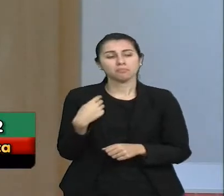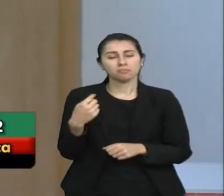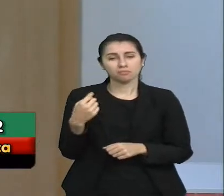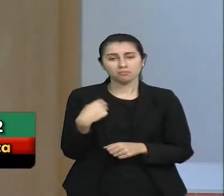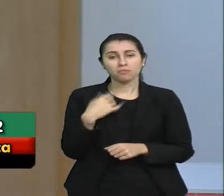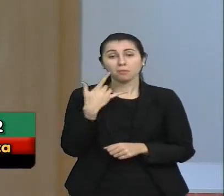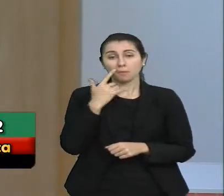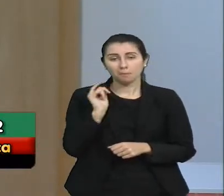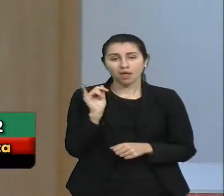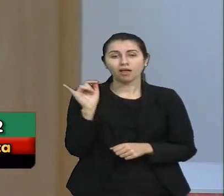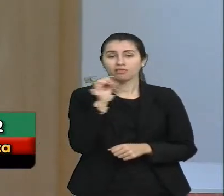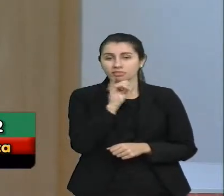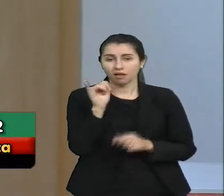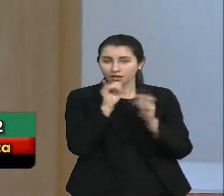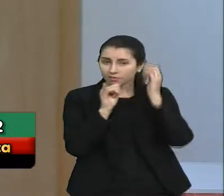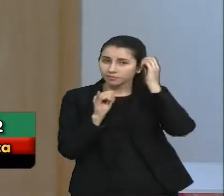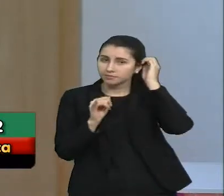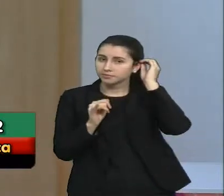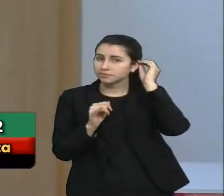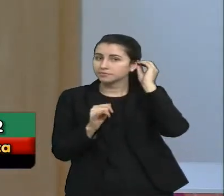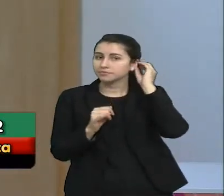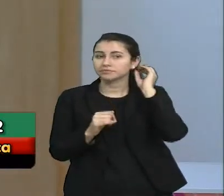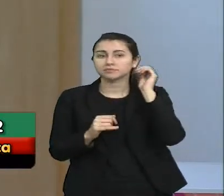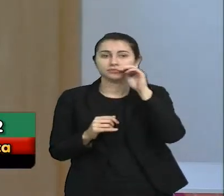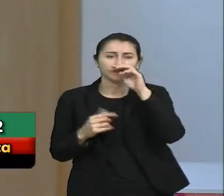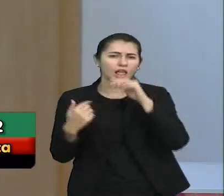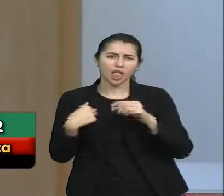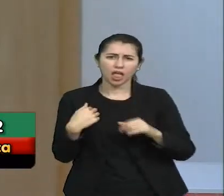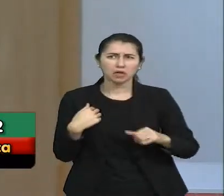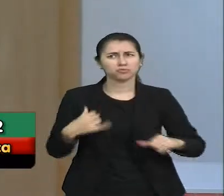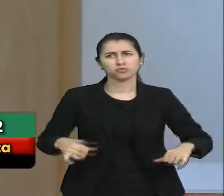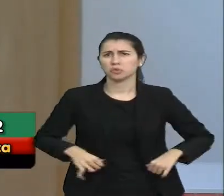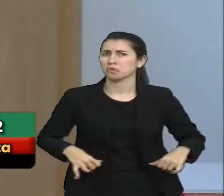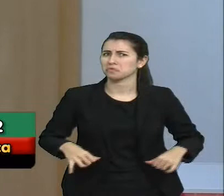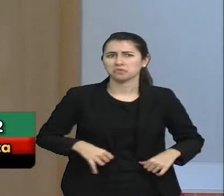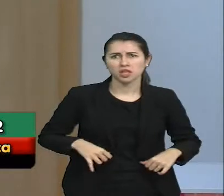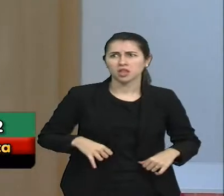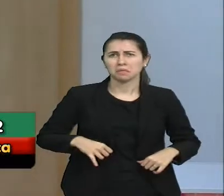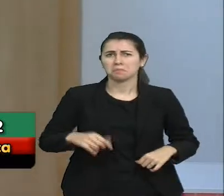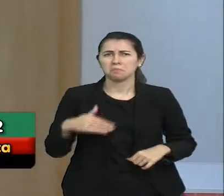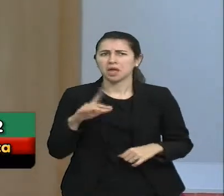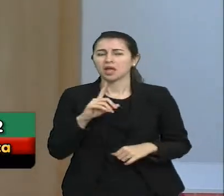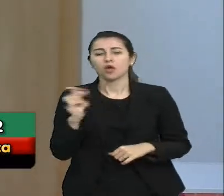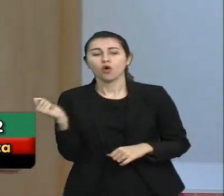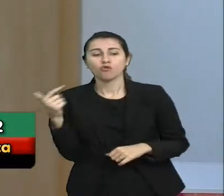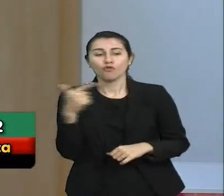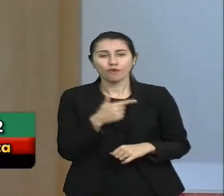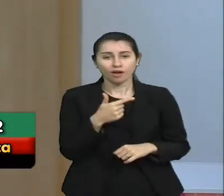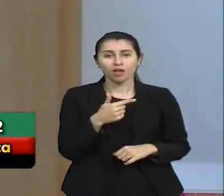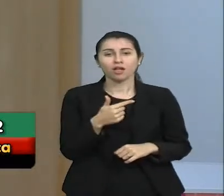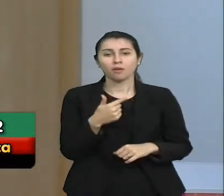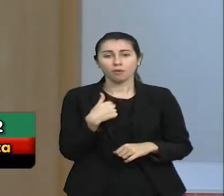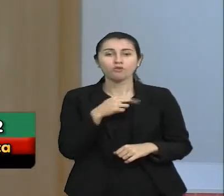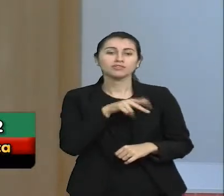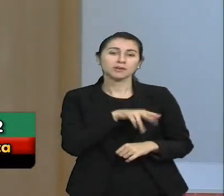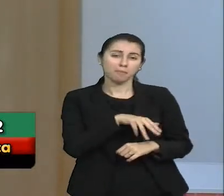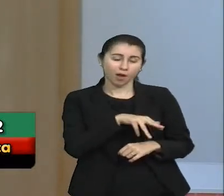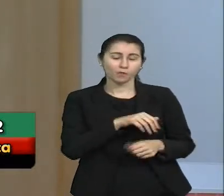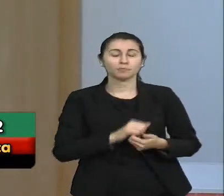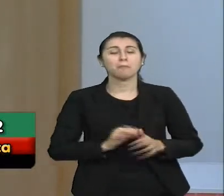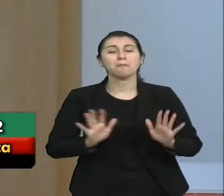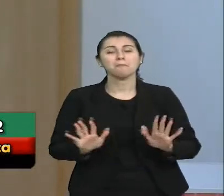sofri tanto quanto meus irmãos de barco, que, quem sabe, irmãos de barco é aqueles que recolhem junto.